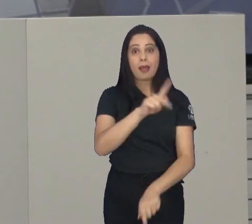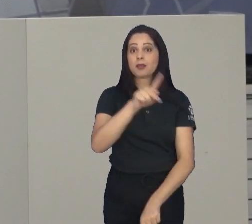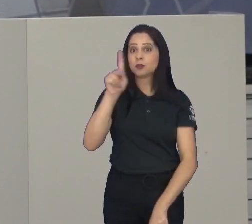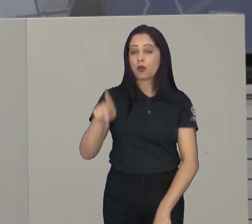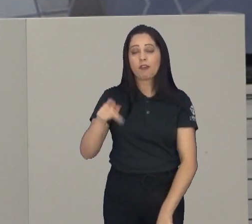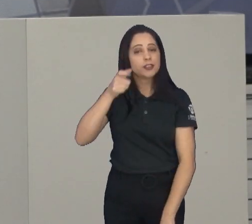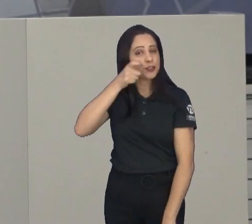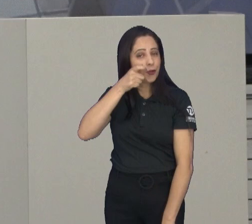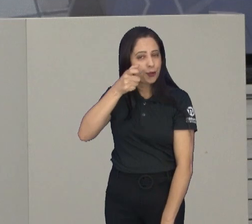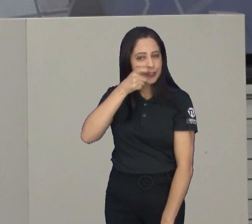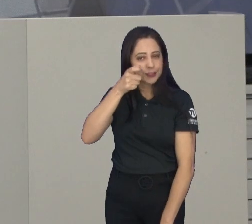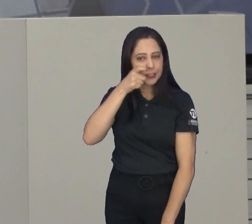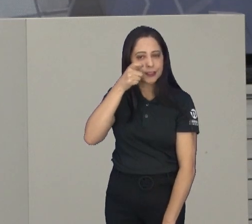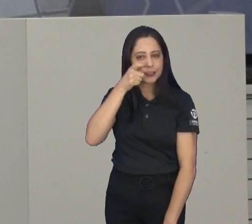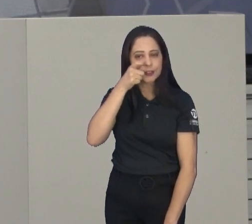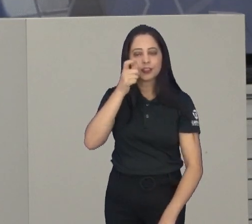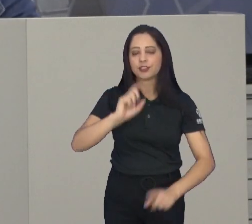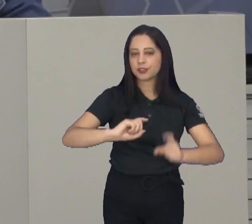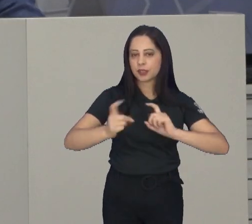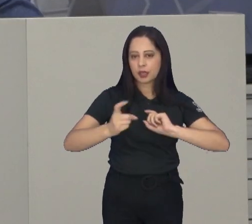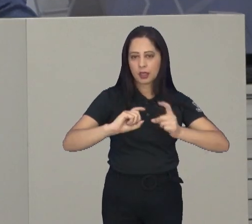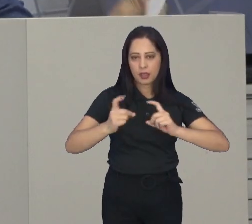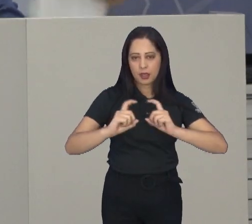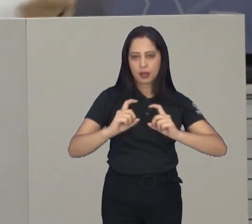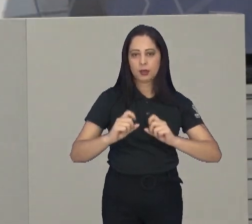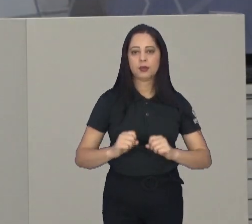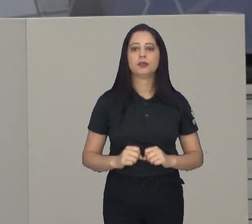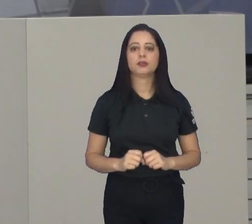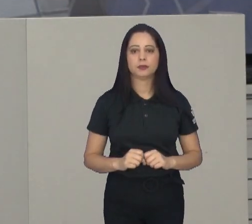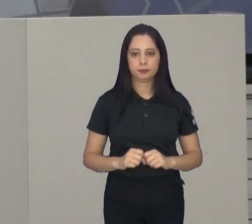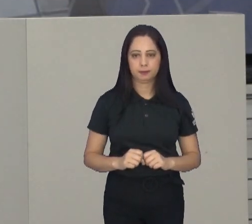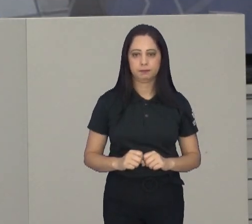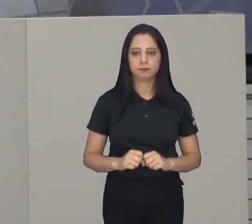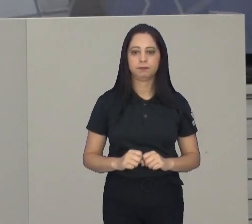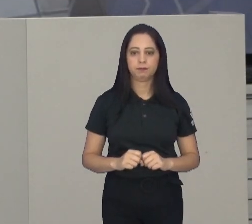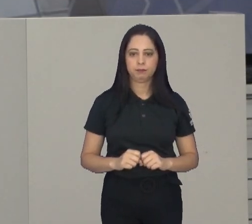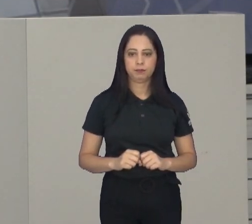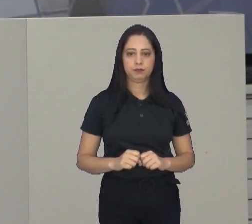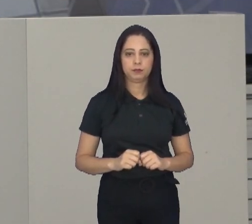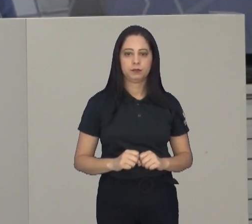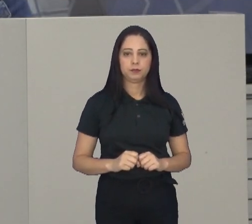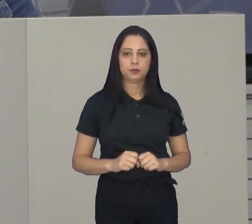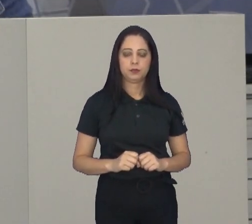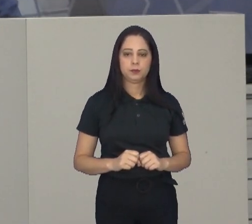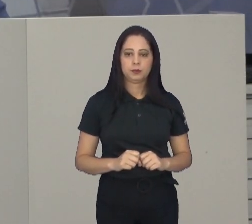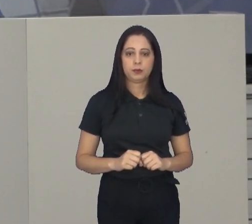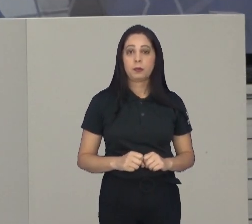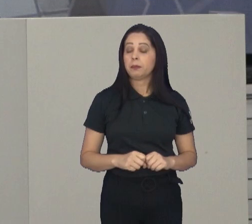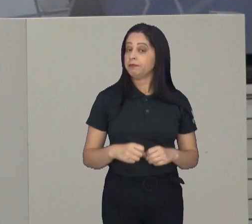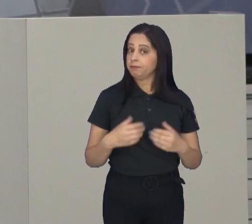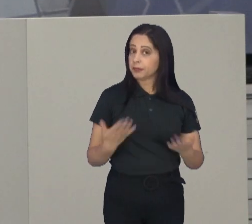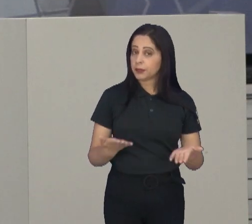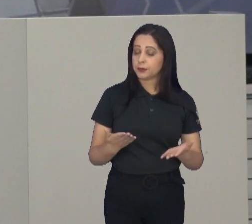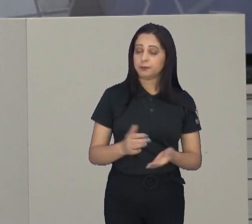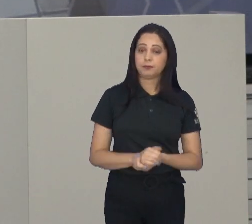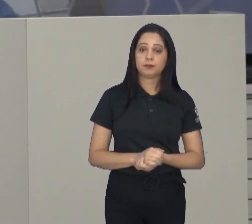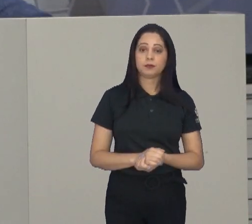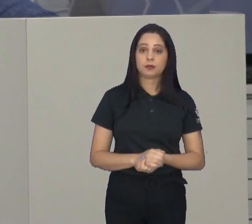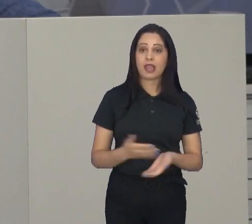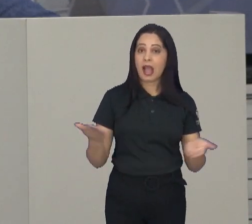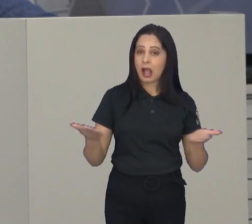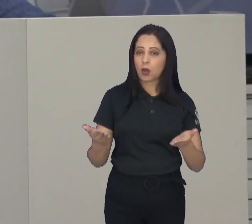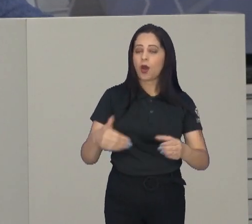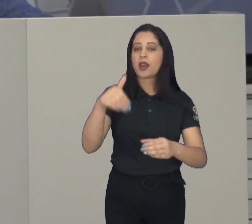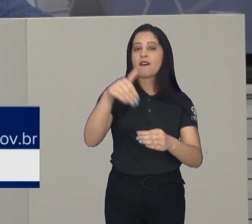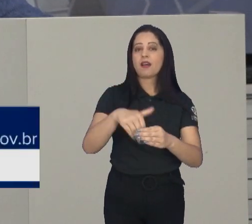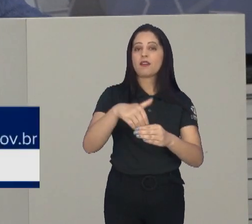essa sessão pela televisão e pelas redes sociais. Bom, nós vamos votar o piso salarial